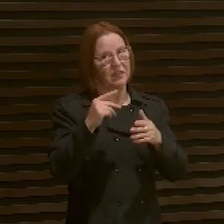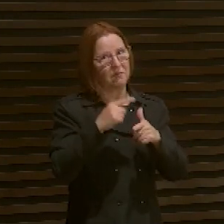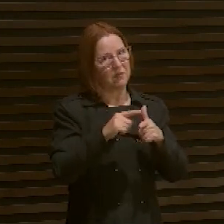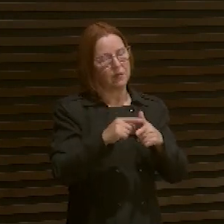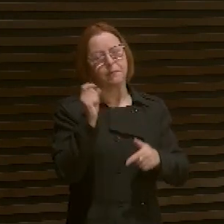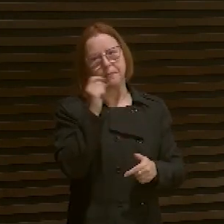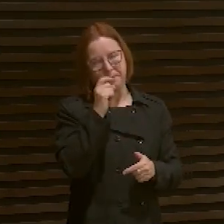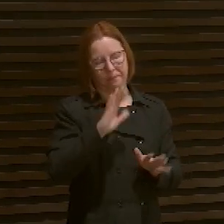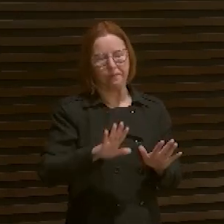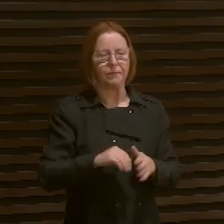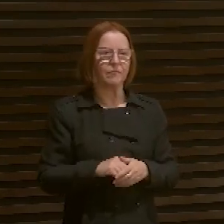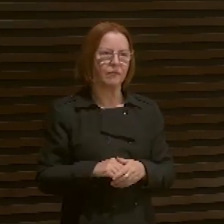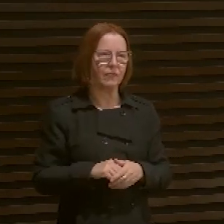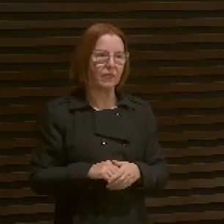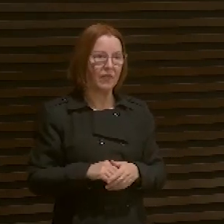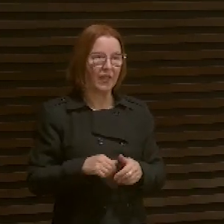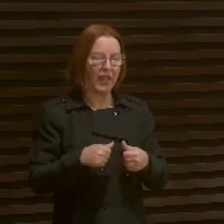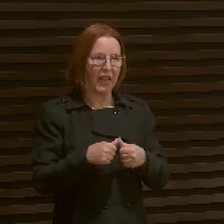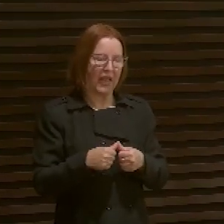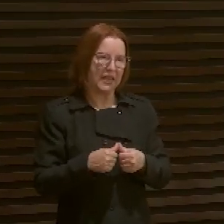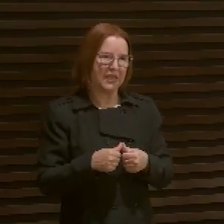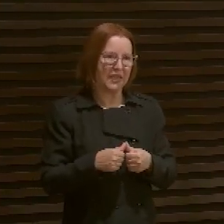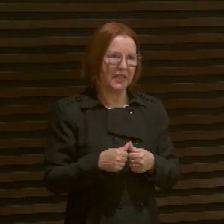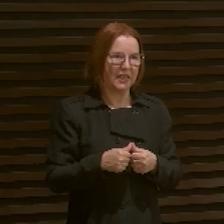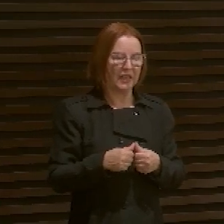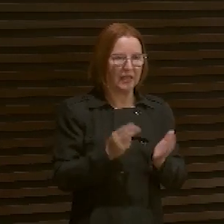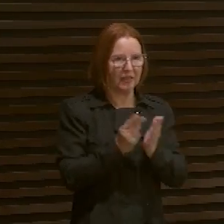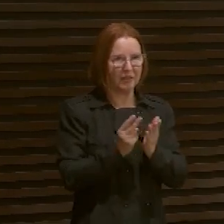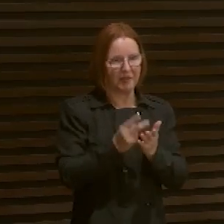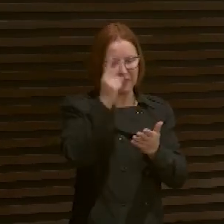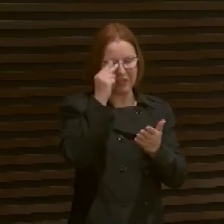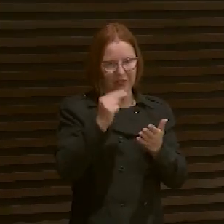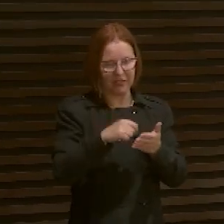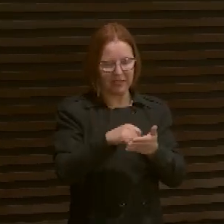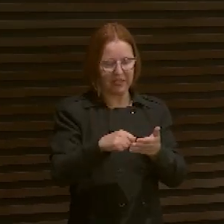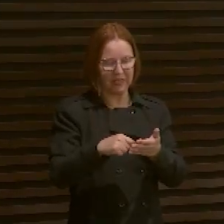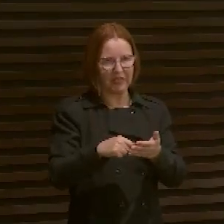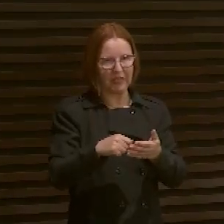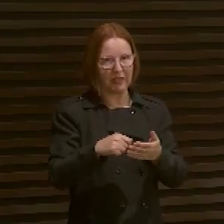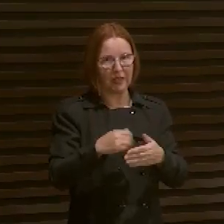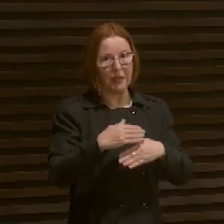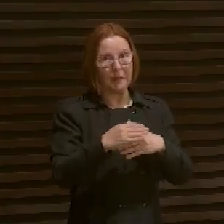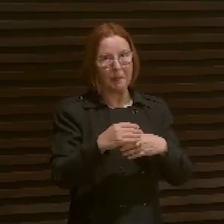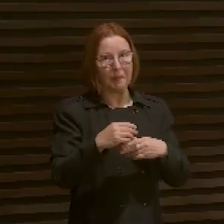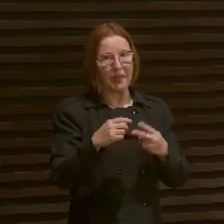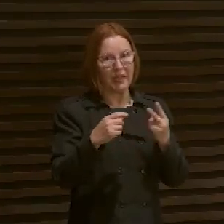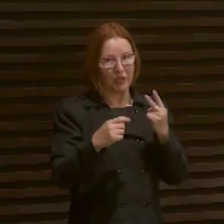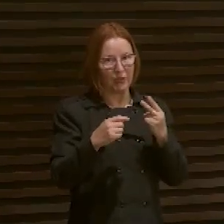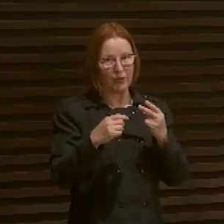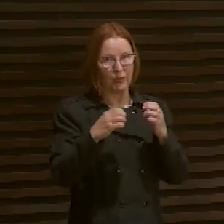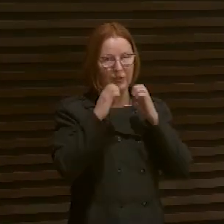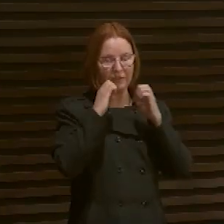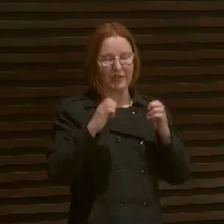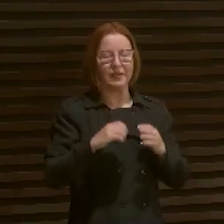E aí, irmãos, como eu falei, essa mesma história está relatada em outros 2 evangelhos. E quando a gente faz o cotejamento e olha